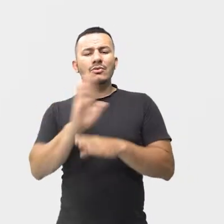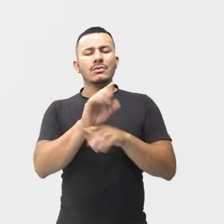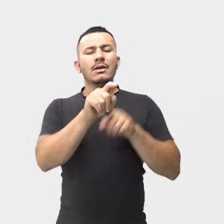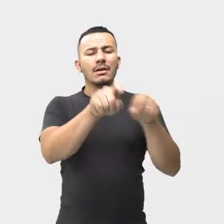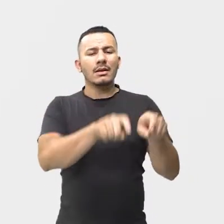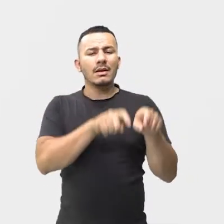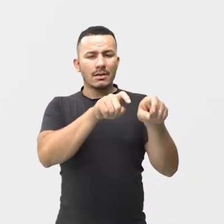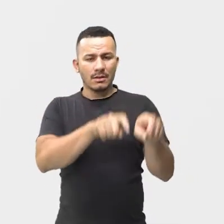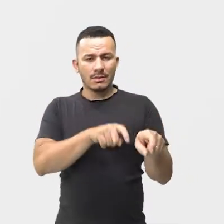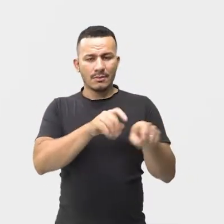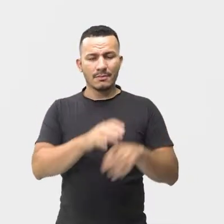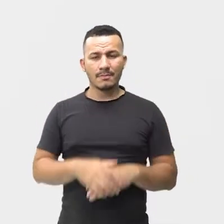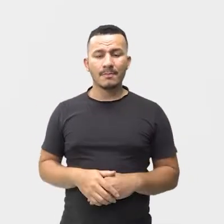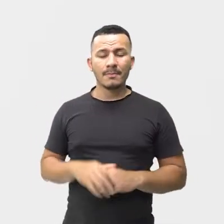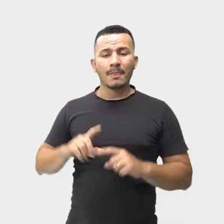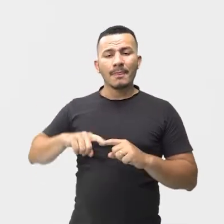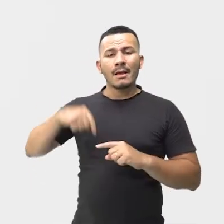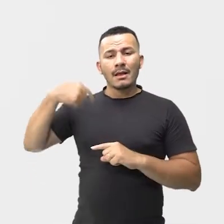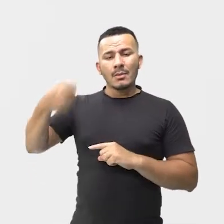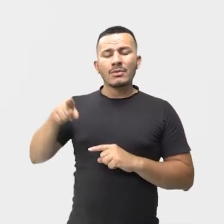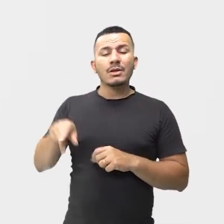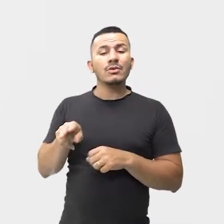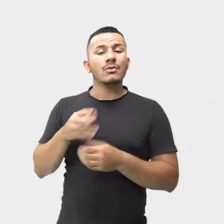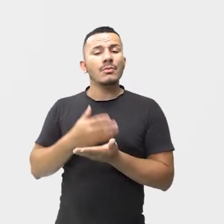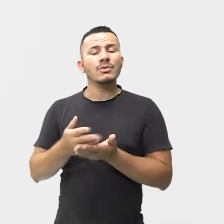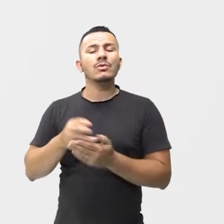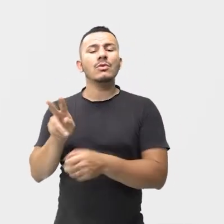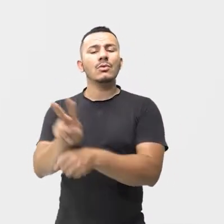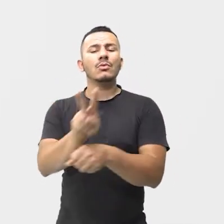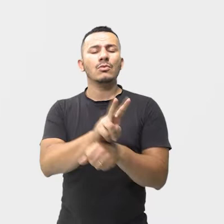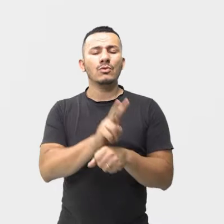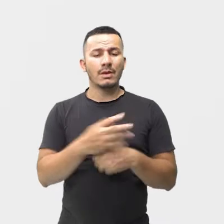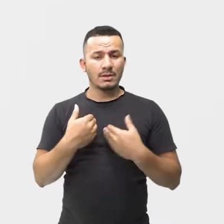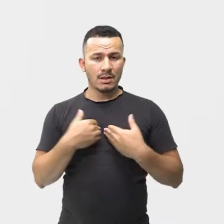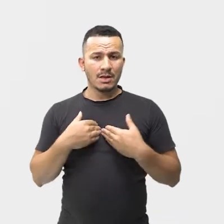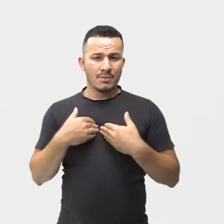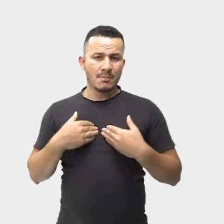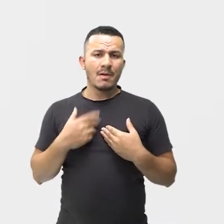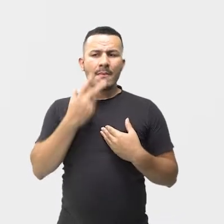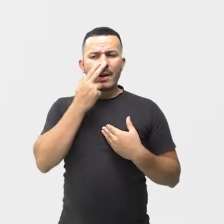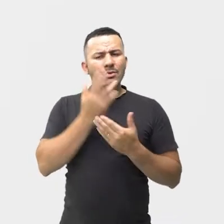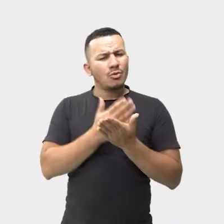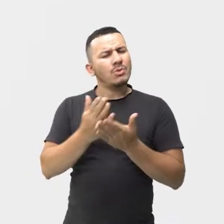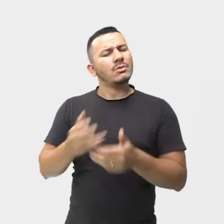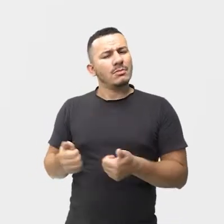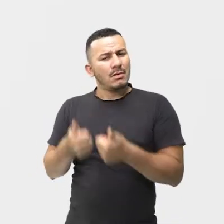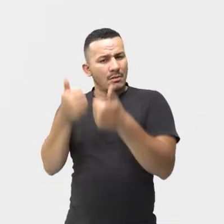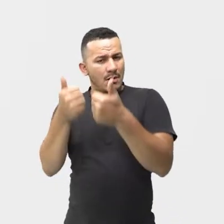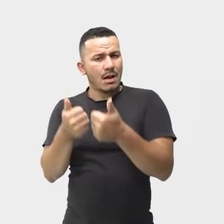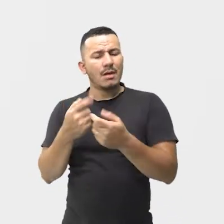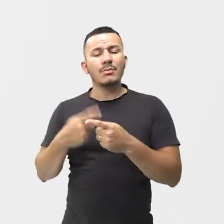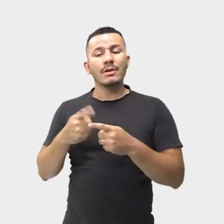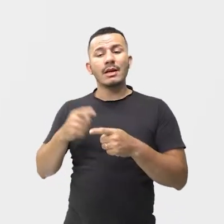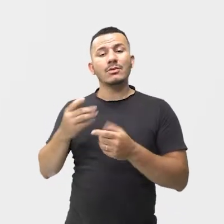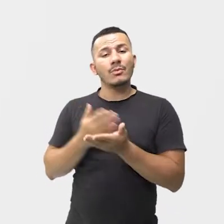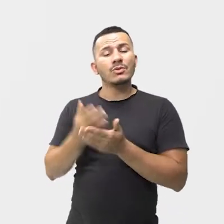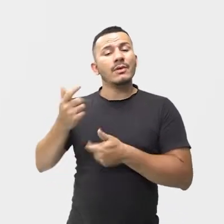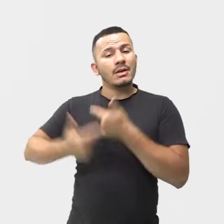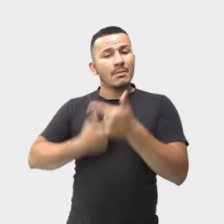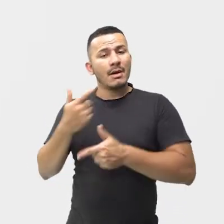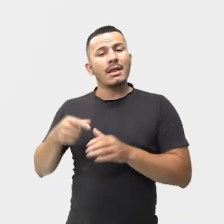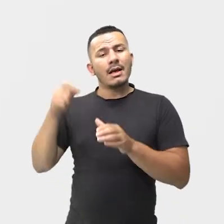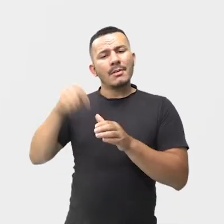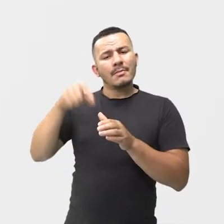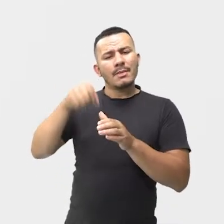agricultura. E houve a domesticação de animal, então a vida já não estava tão difícil, porque eles começaram ali a